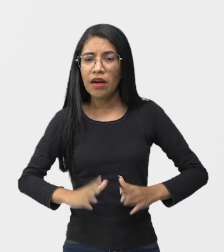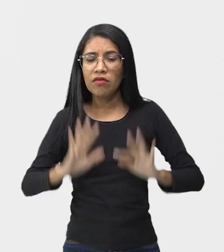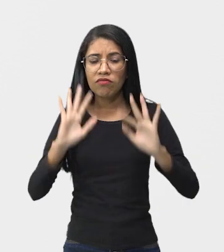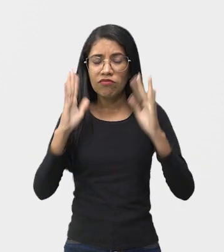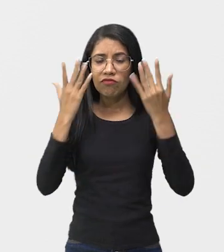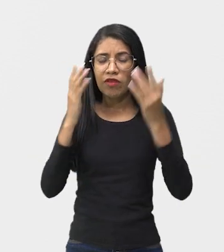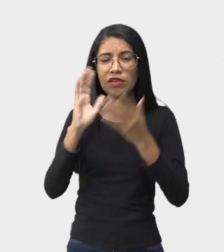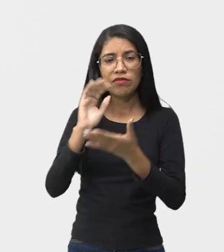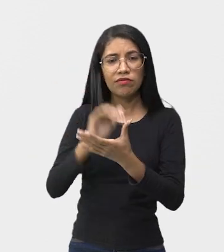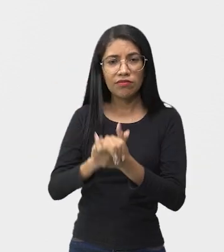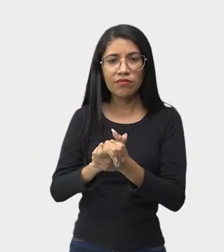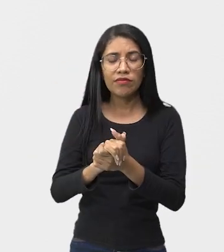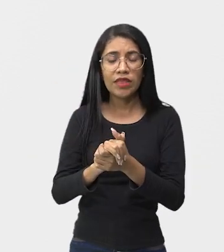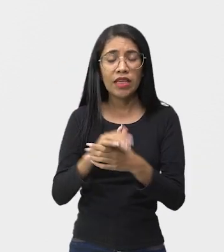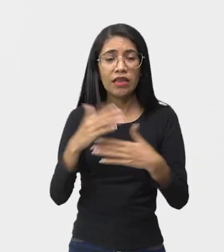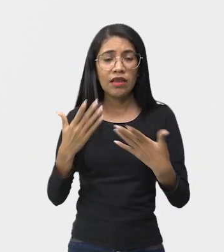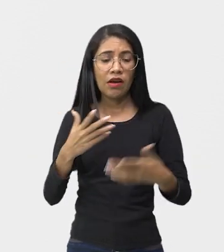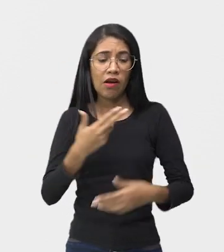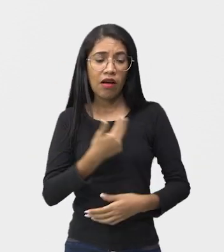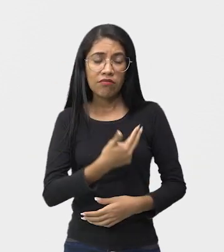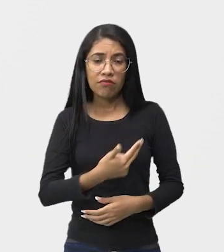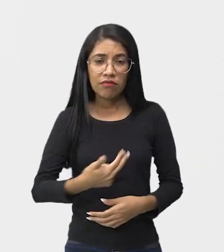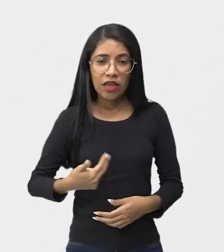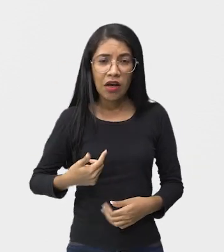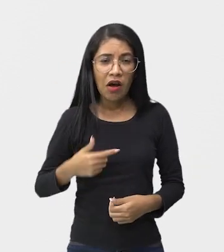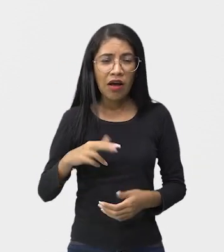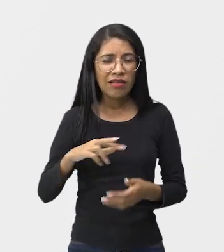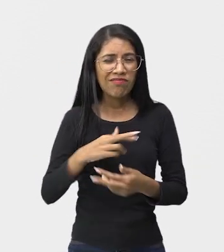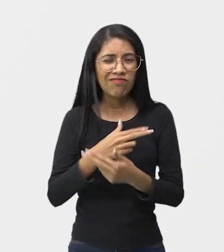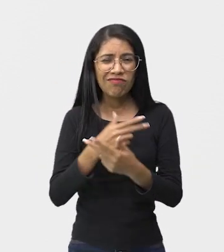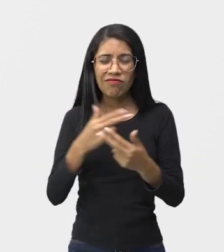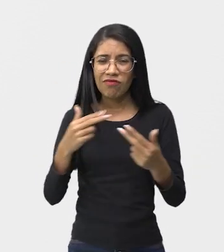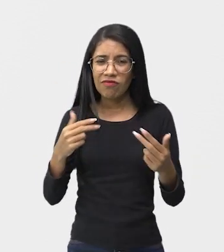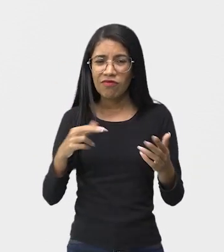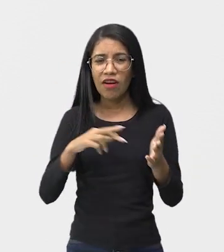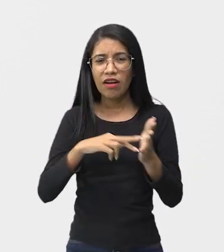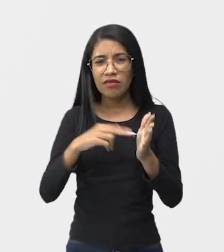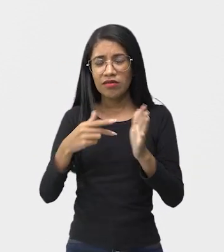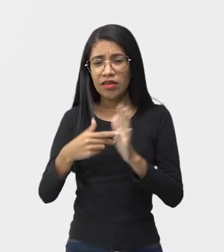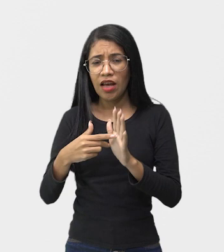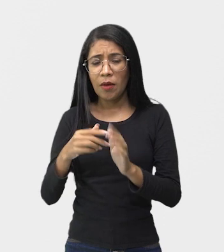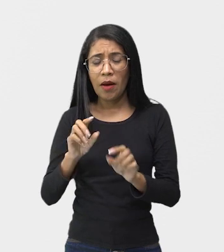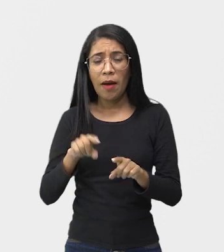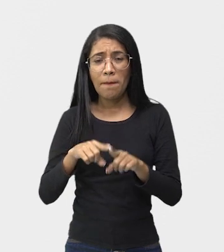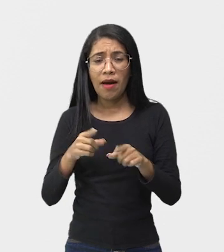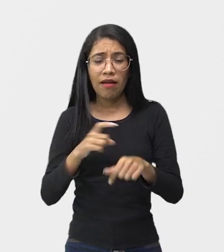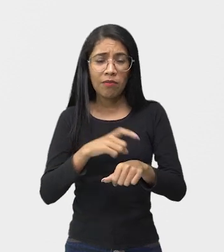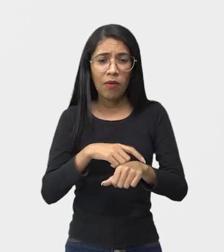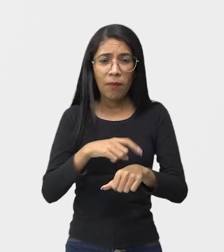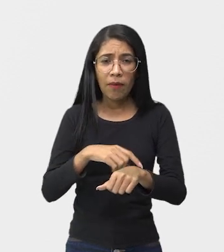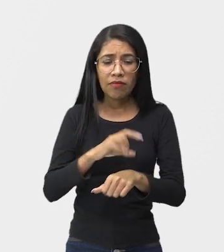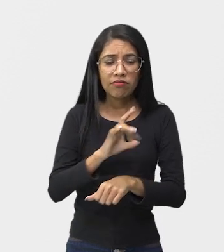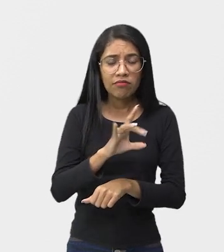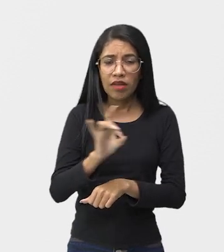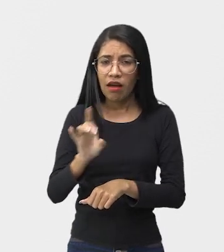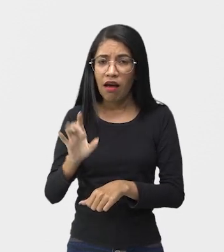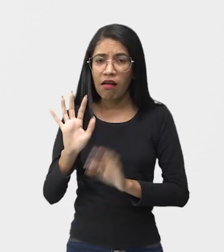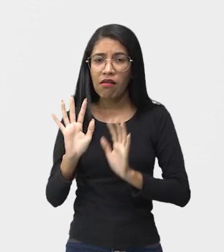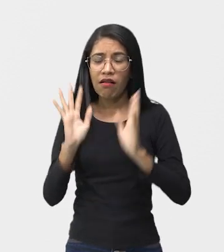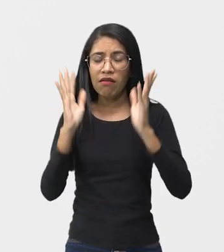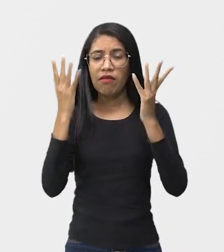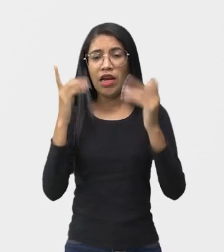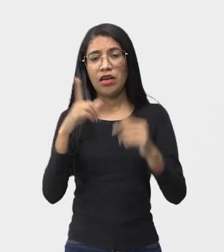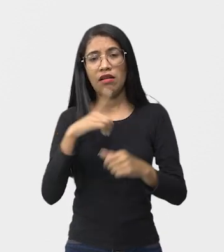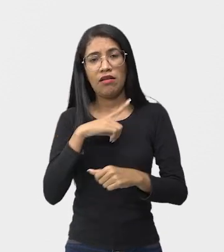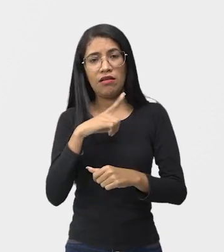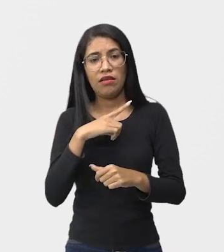festas e casamentos. Então, a pintura ela tem um múltiplo sentido, mas para cada momento, para cada celebração,